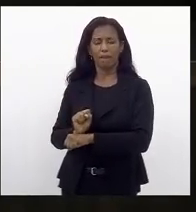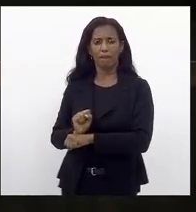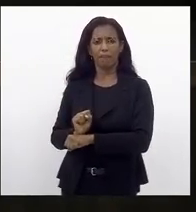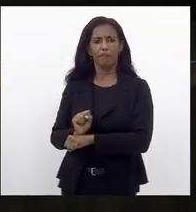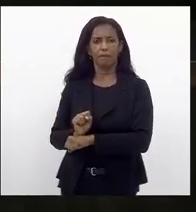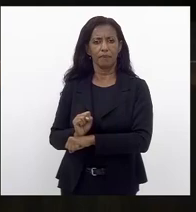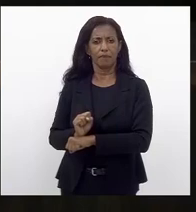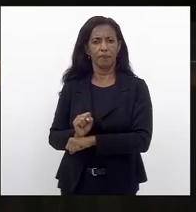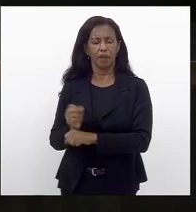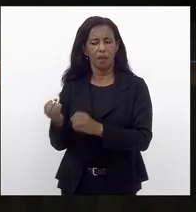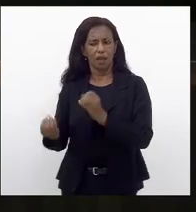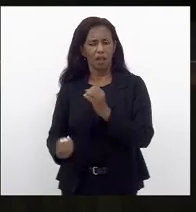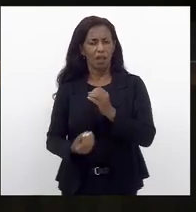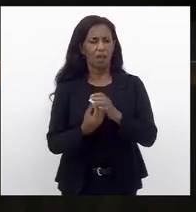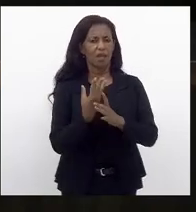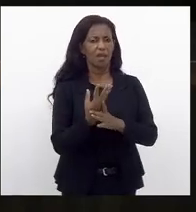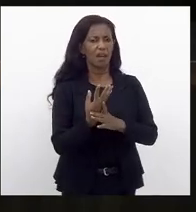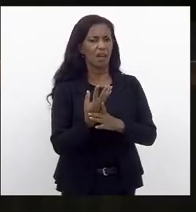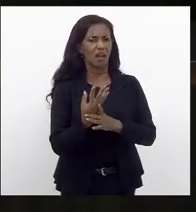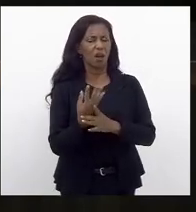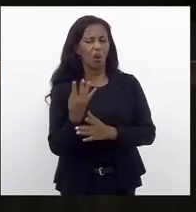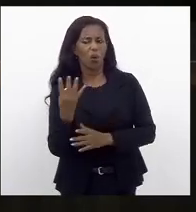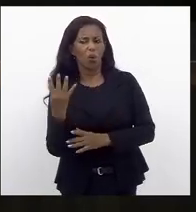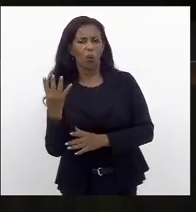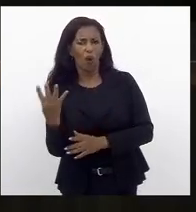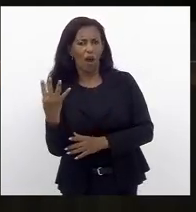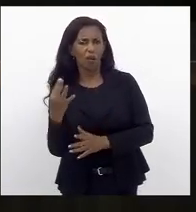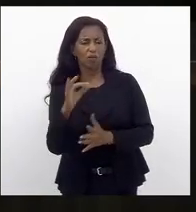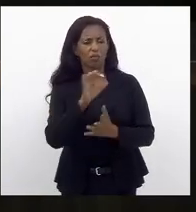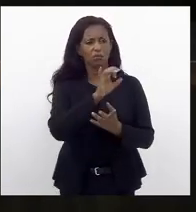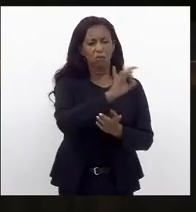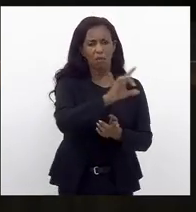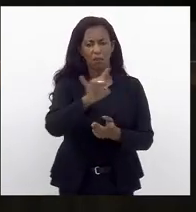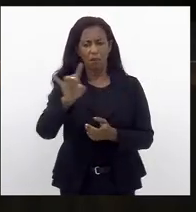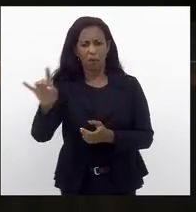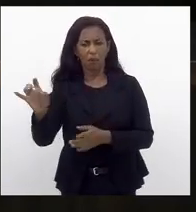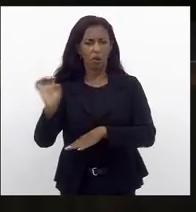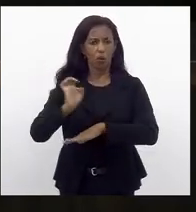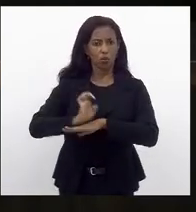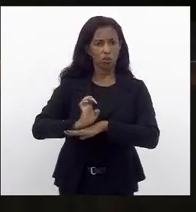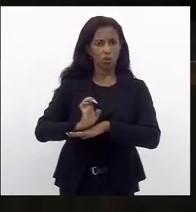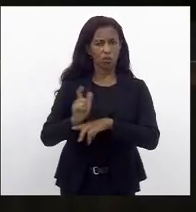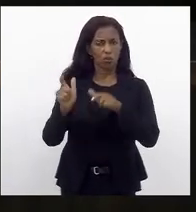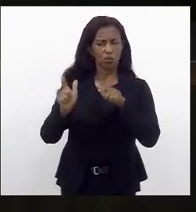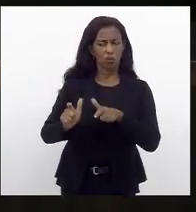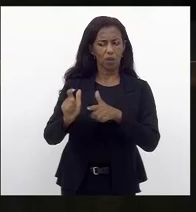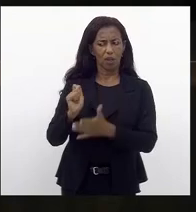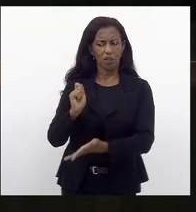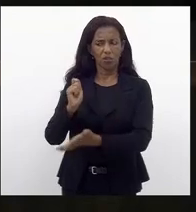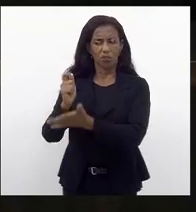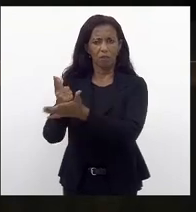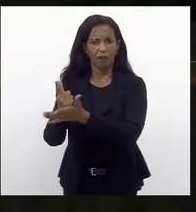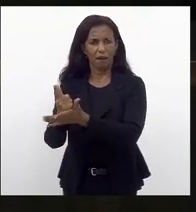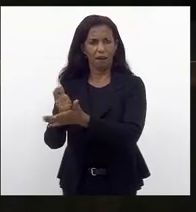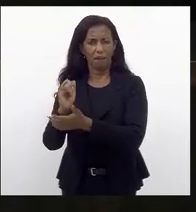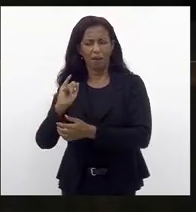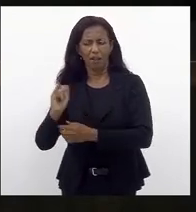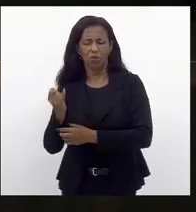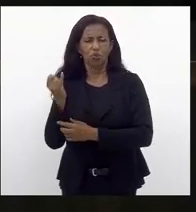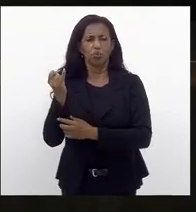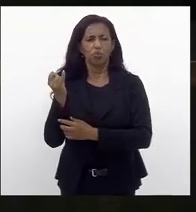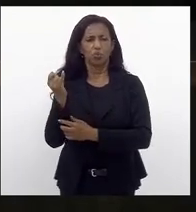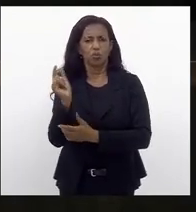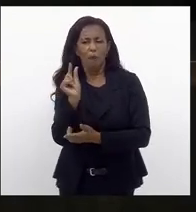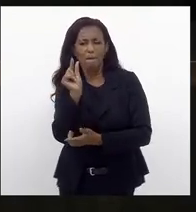opinião criar 45 possibilidade para que o estado possa um invés de pagar principal pagar um julho o